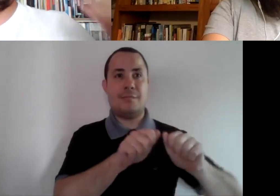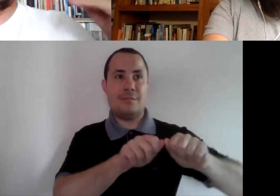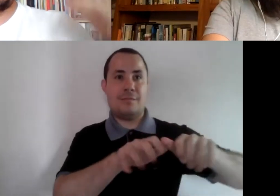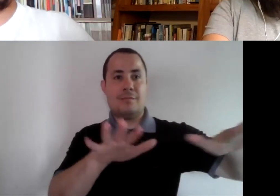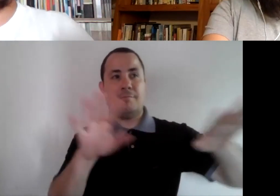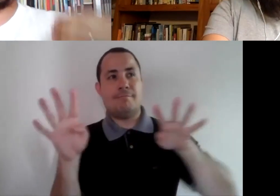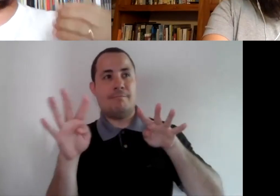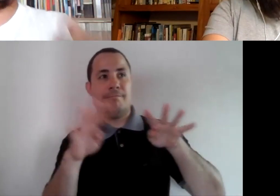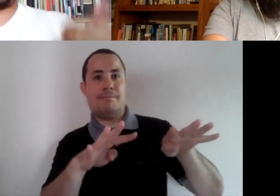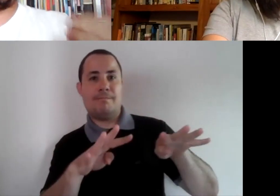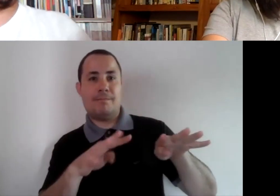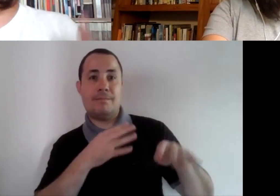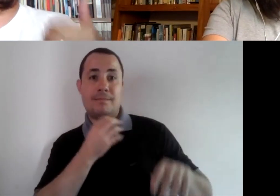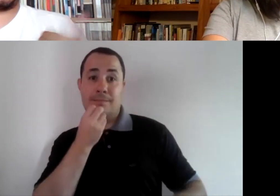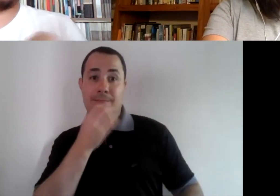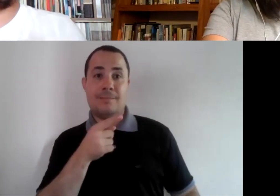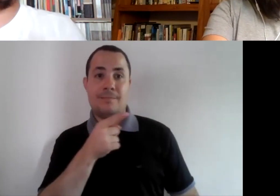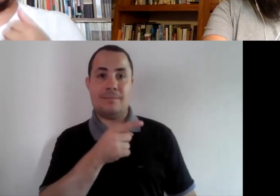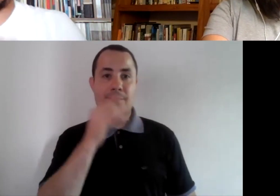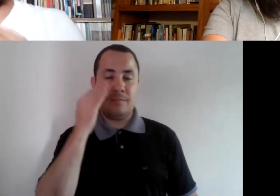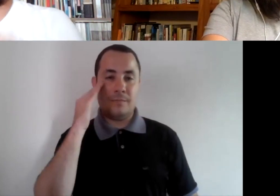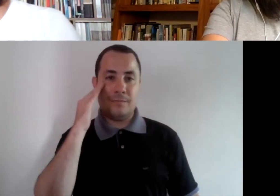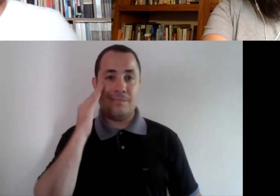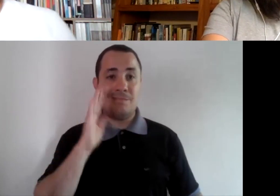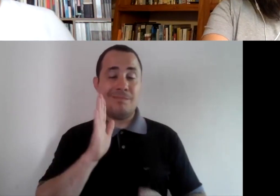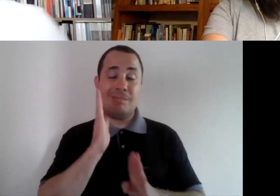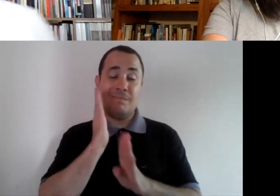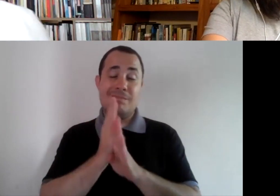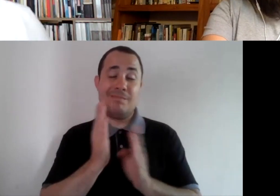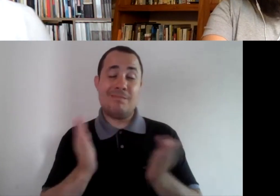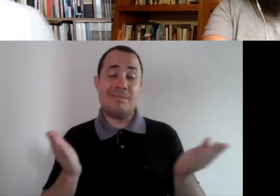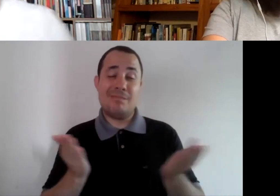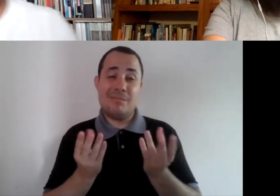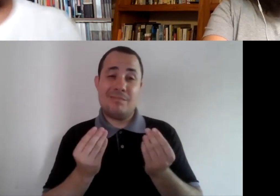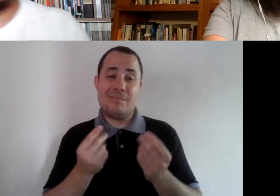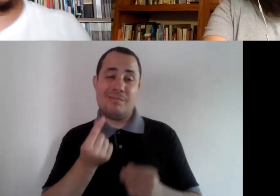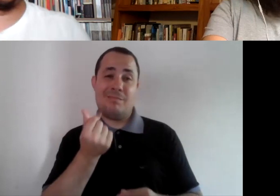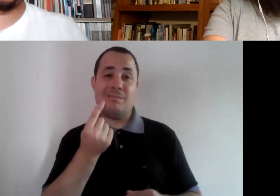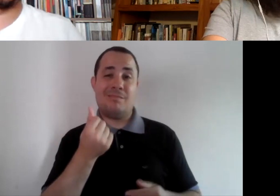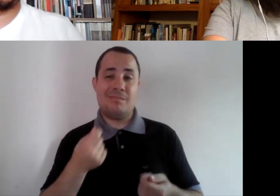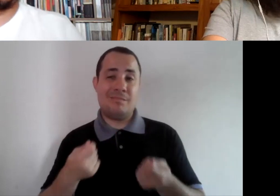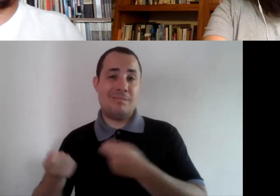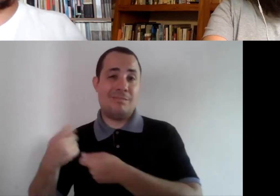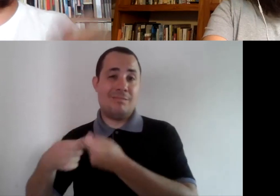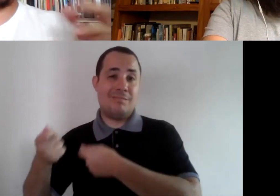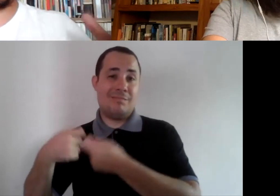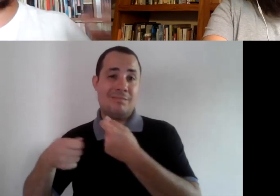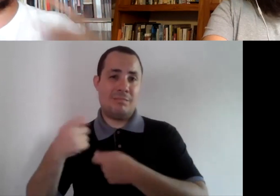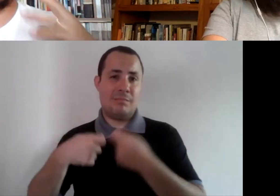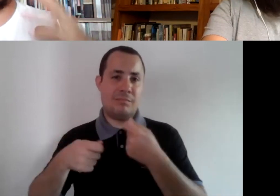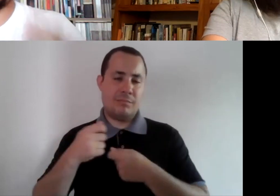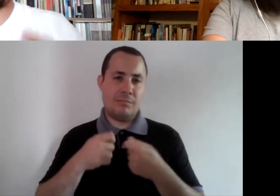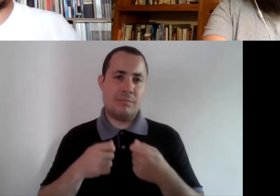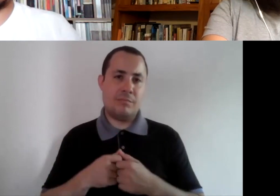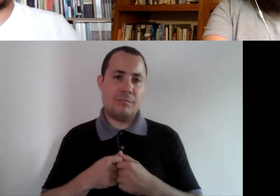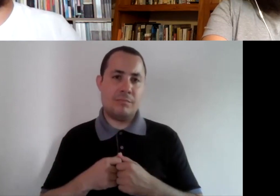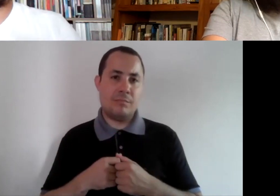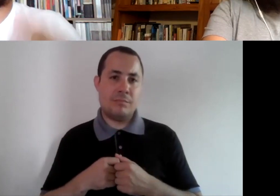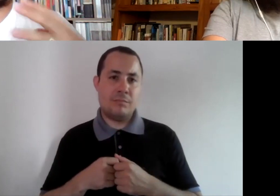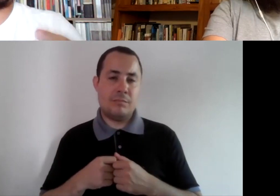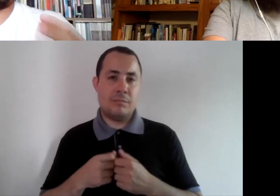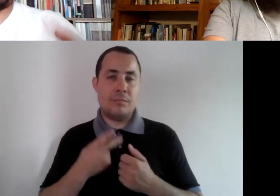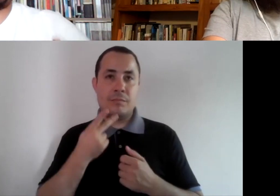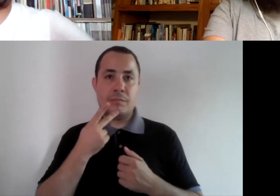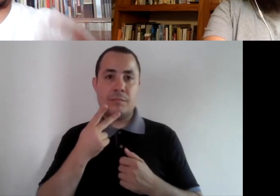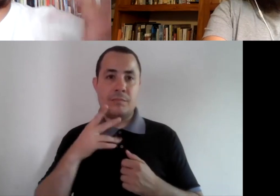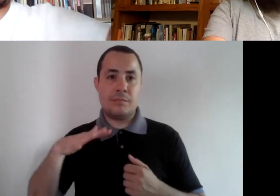e muito ainda atrelado ao mercado, ainda que esse mercado tenha características muito diferentes. Tem um mercado, quando a gente fala em mercado, parece